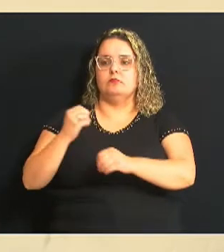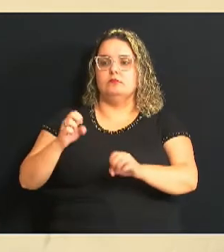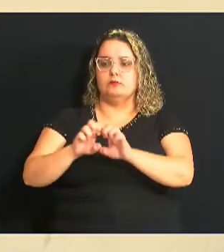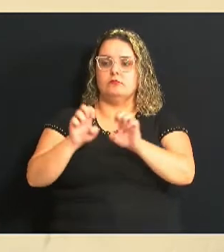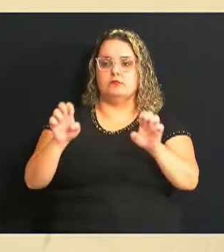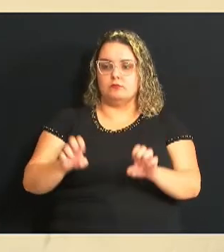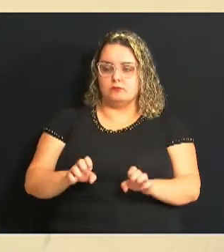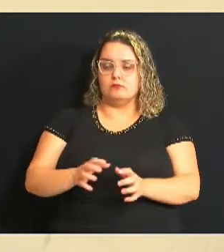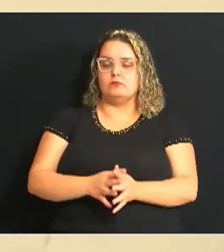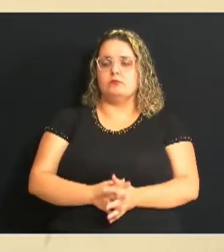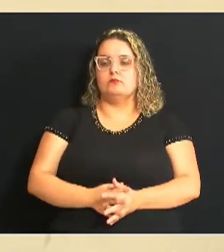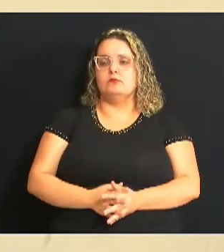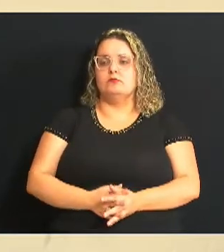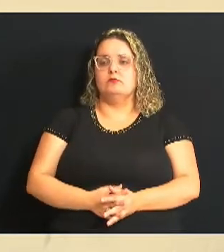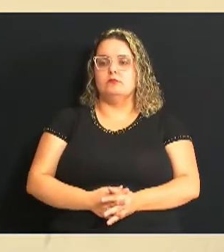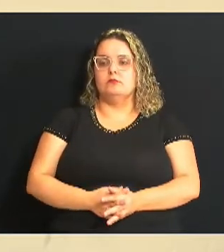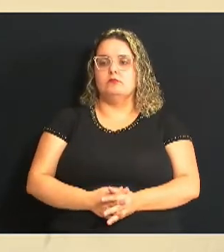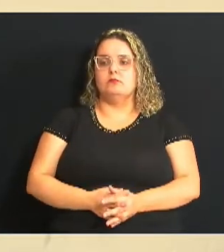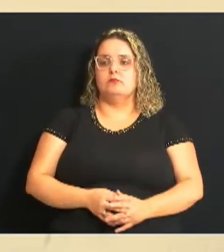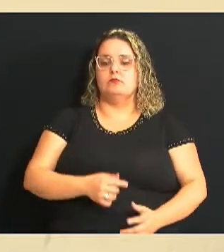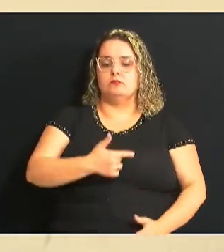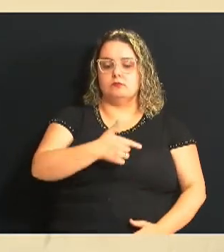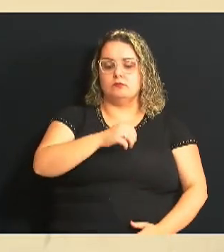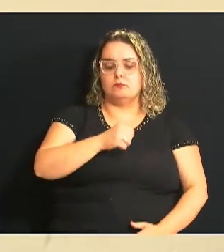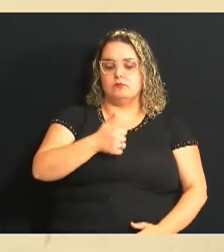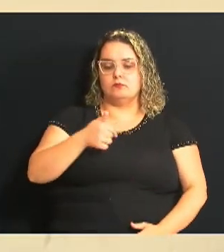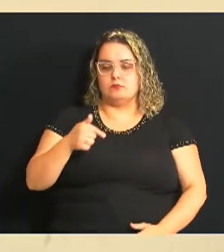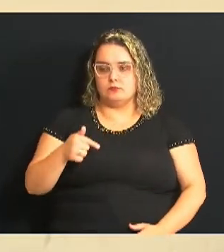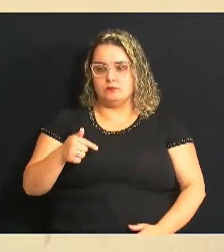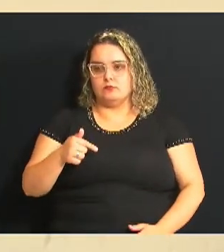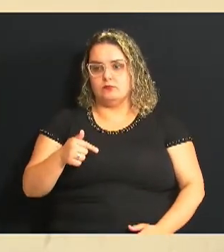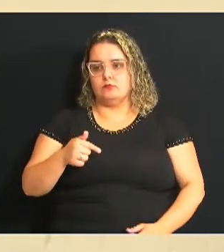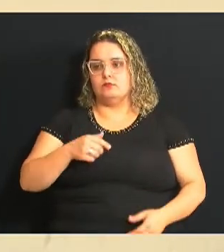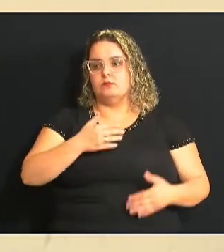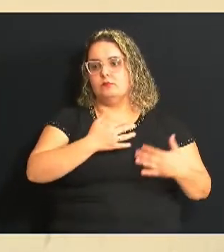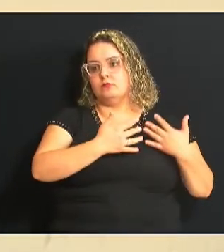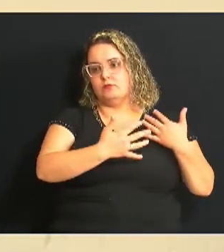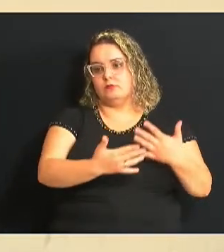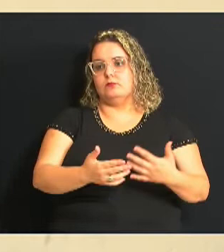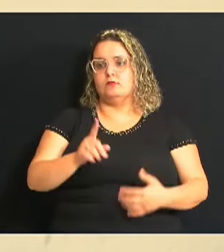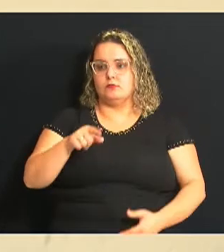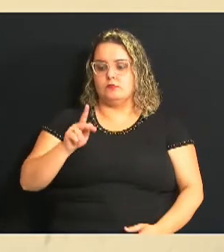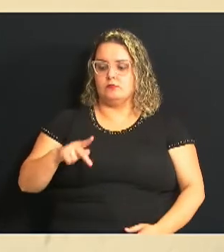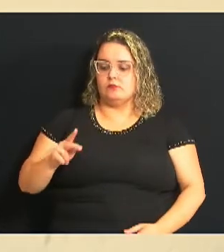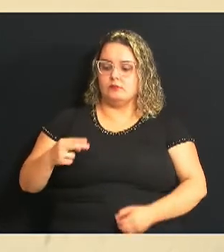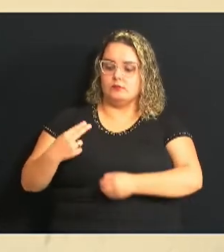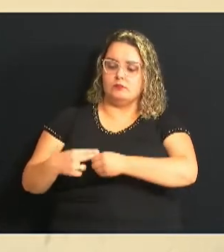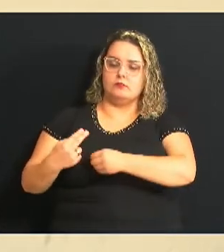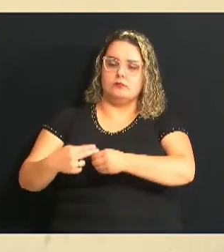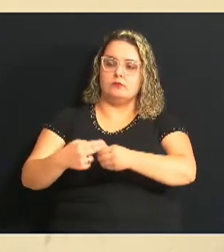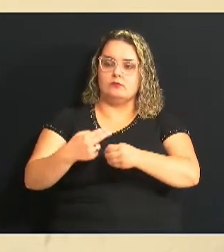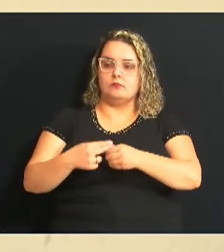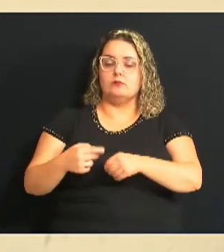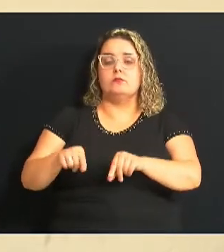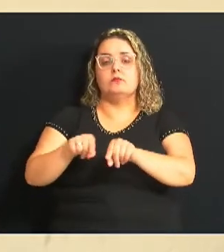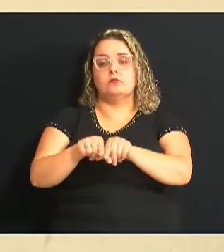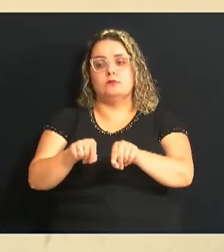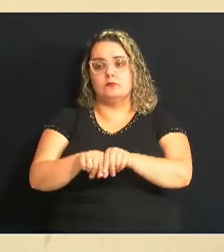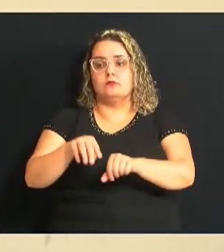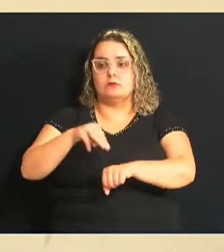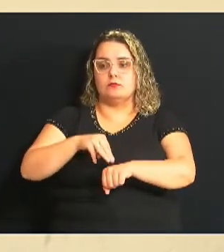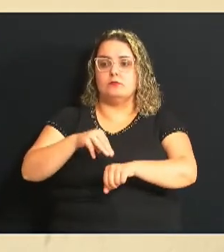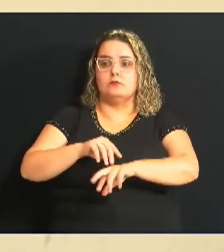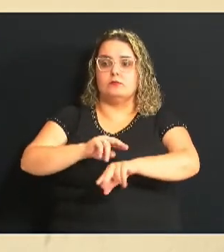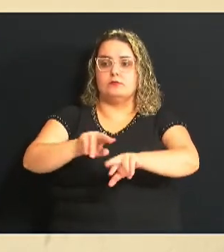estruturas. Ele, desde o ano de 2017, é professor na Unicamp, onde também é membro de